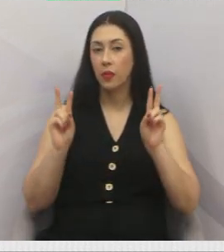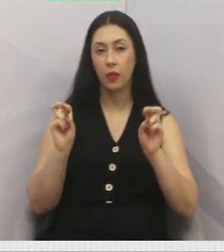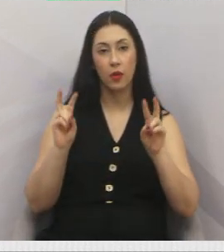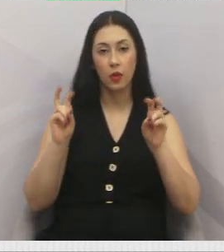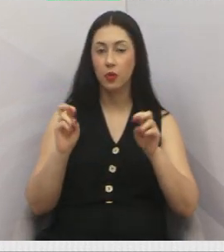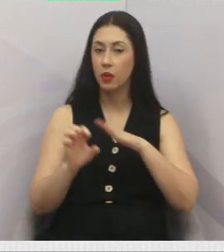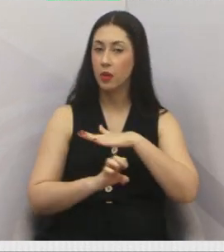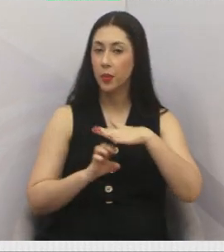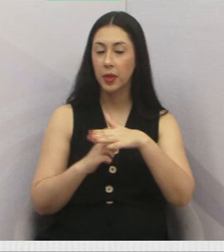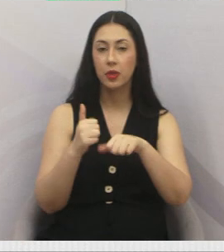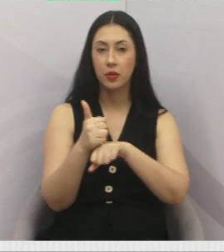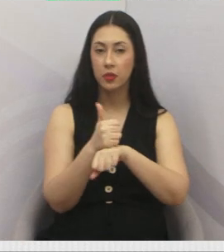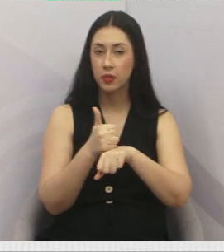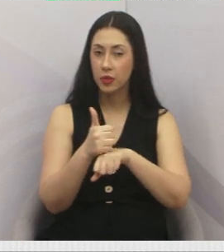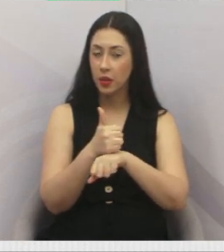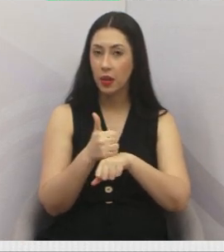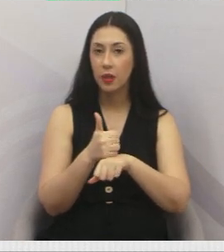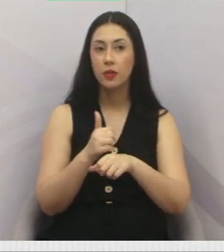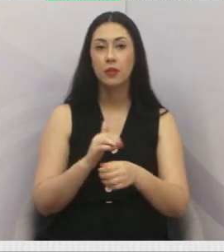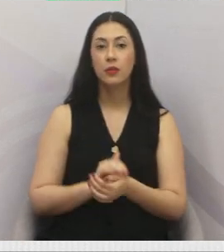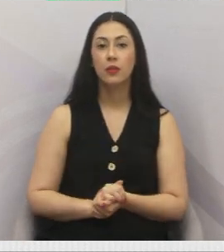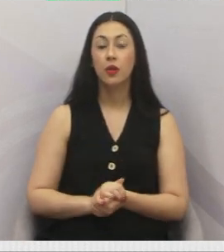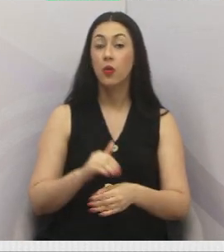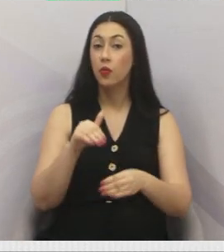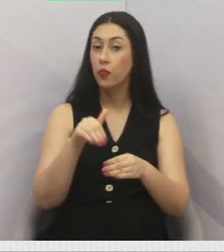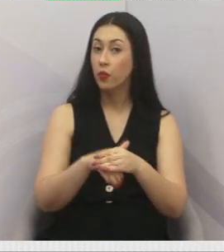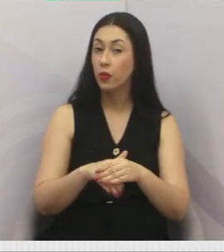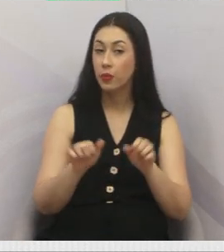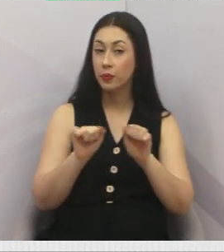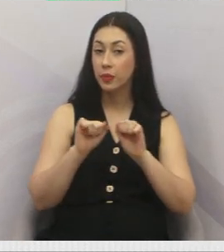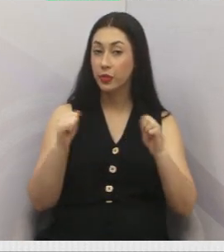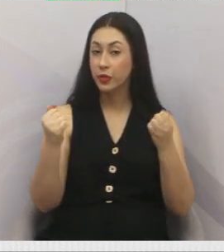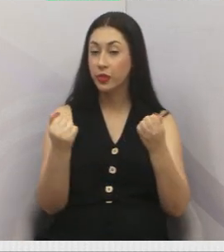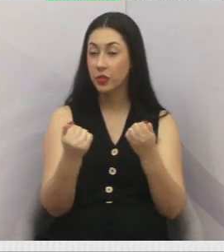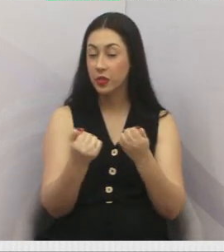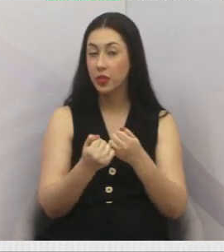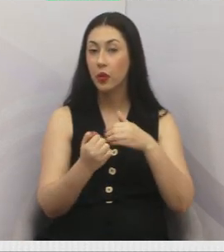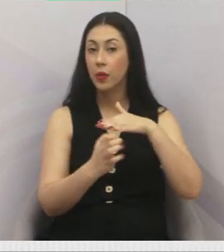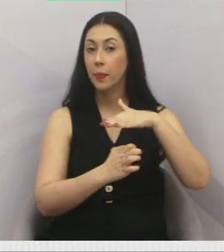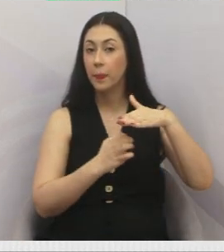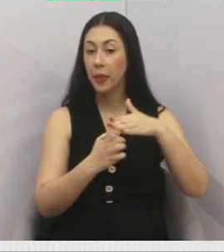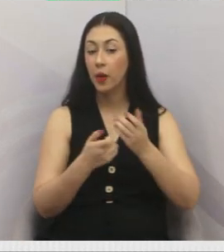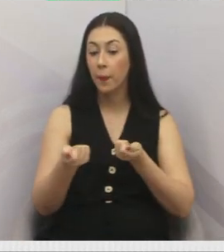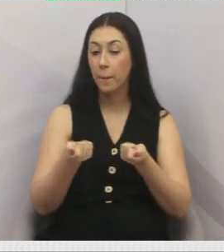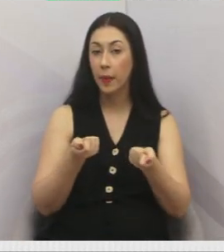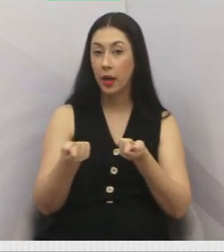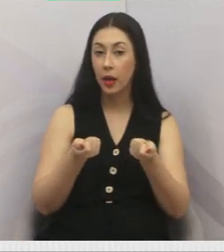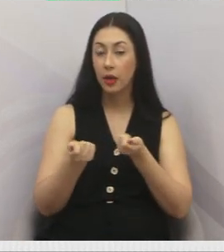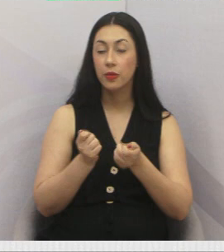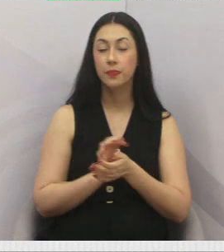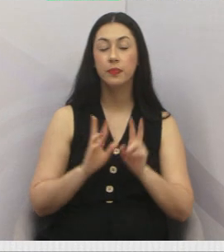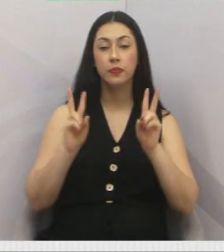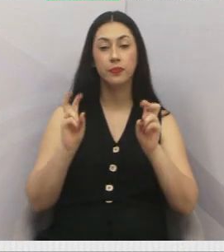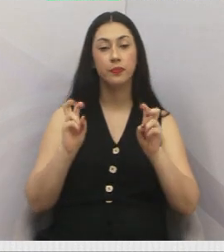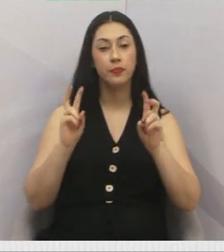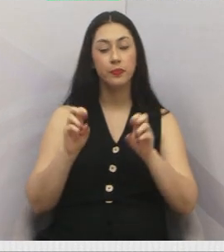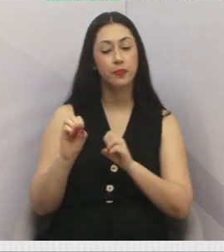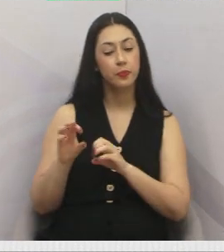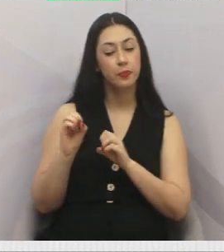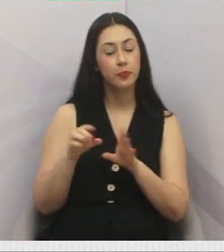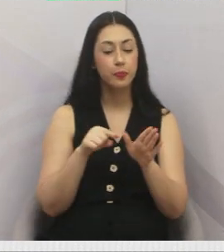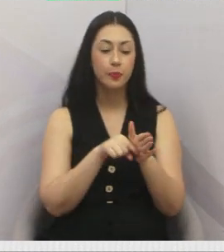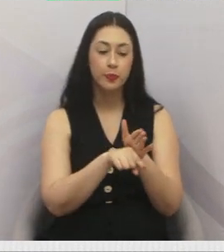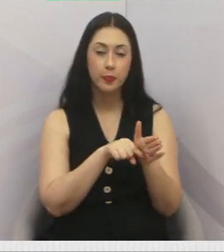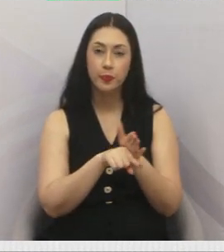Segmento empresas e ou entidades profissionais, um voto para a Associação das Empresas de Mineração. Segmento entidades acadêmicas e